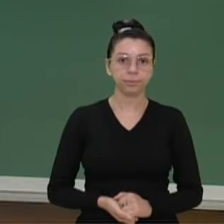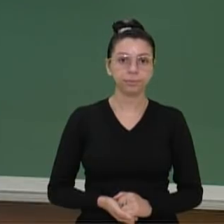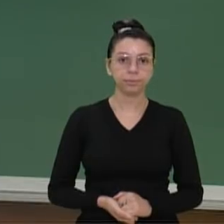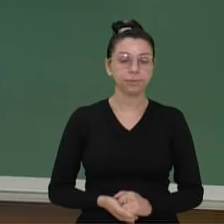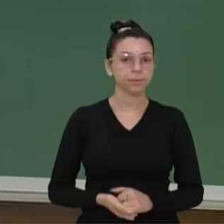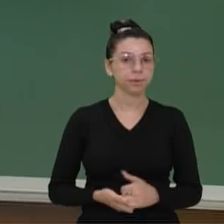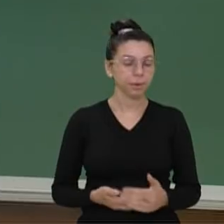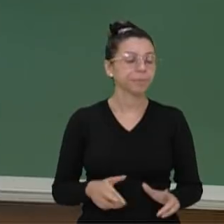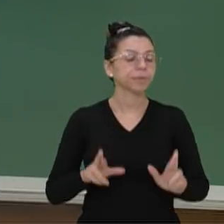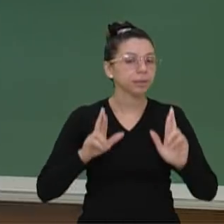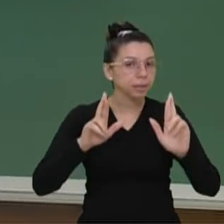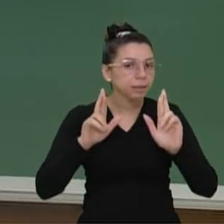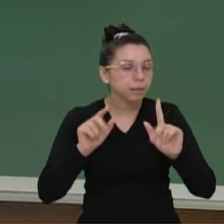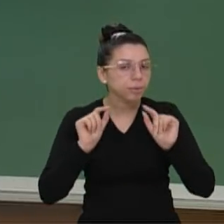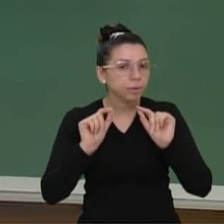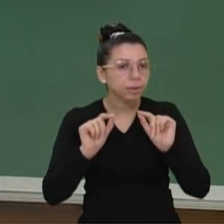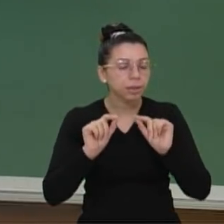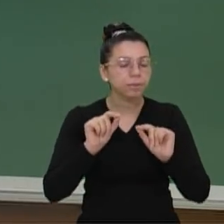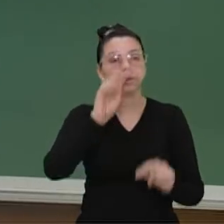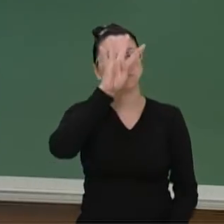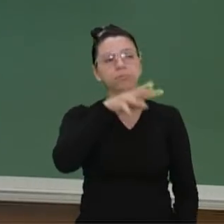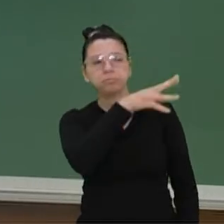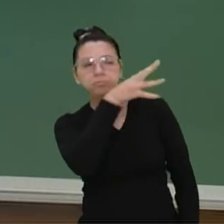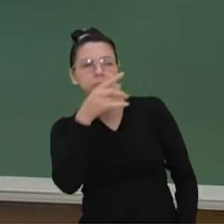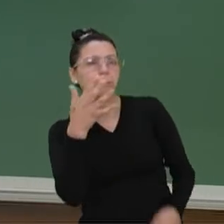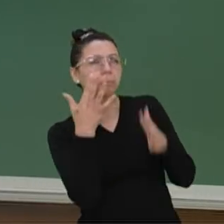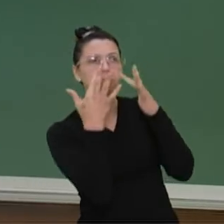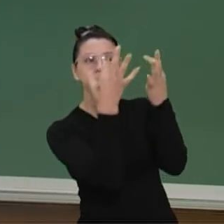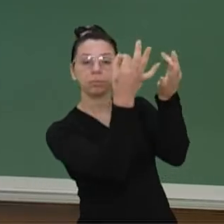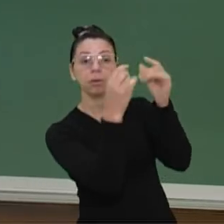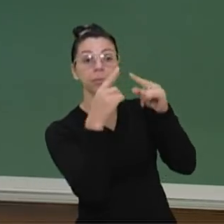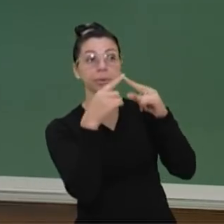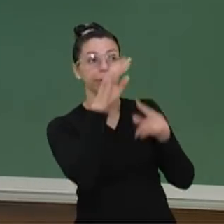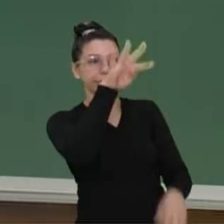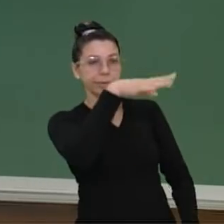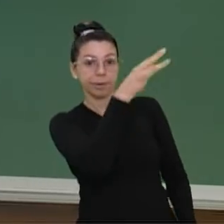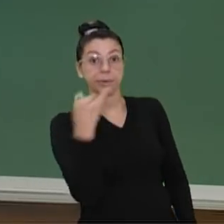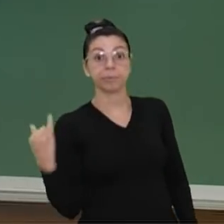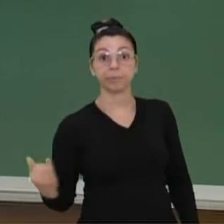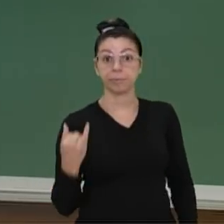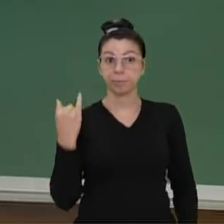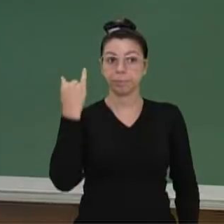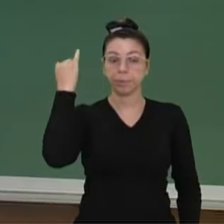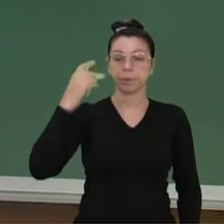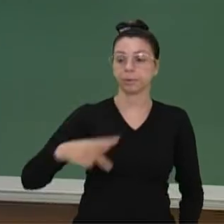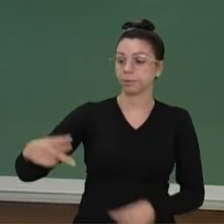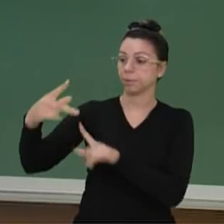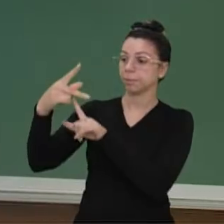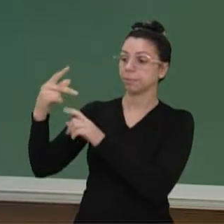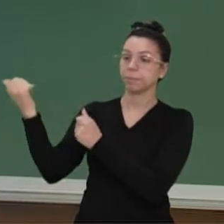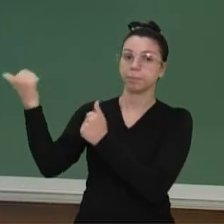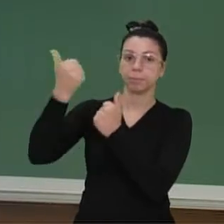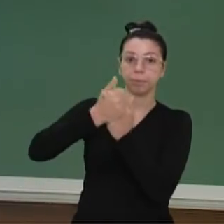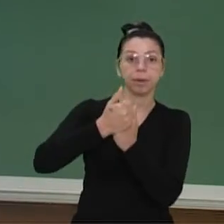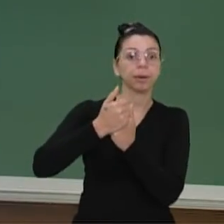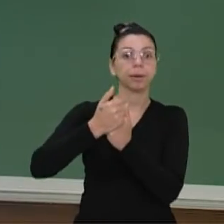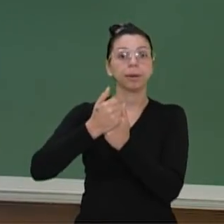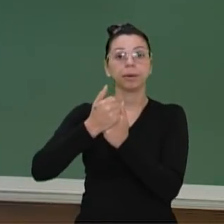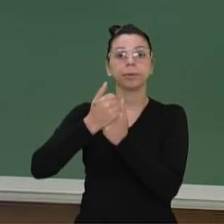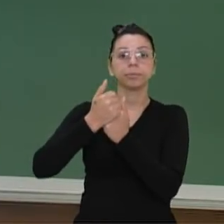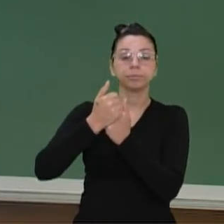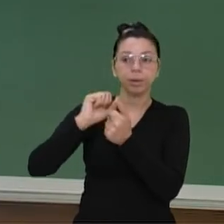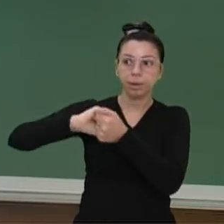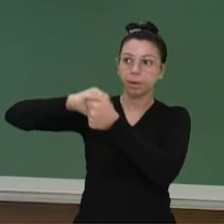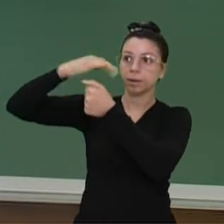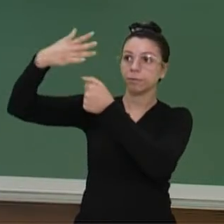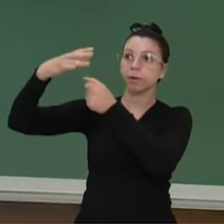Olha só, tenho certeza que você ficou de olho nessa tabela, hein? Essa tabela é bem importante, porque esse P elevado a um número, a